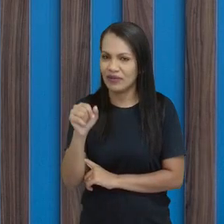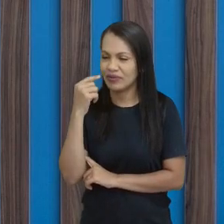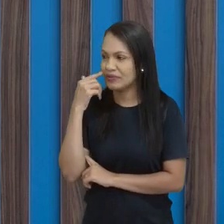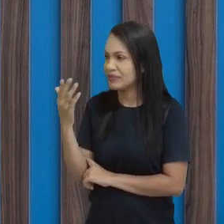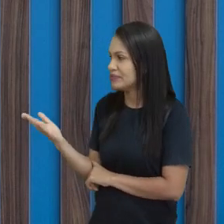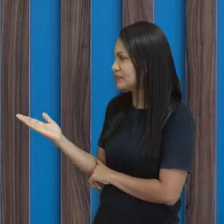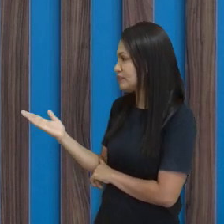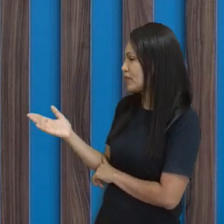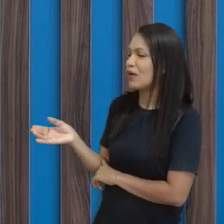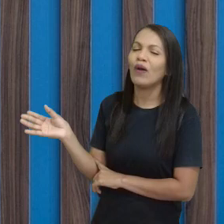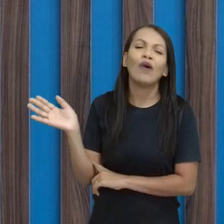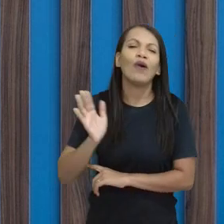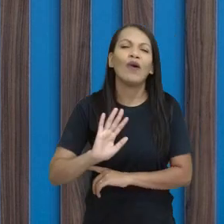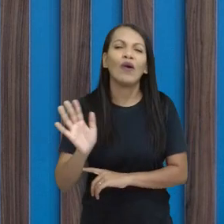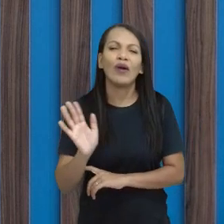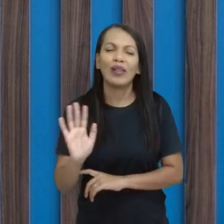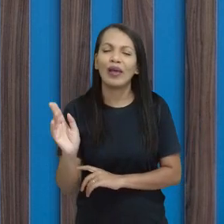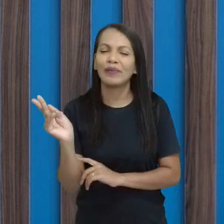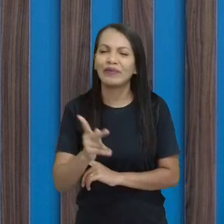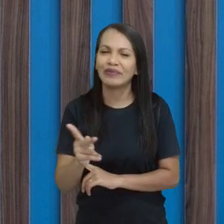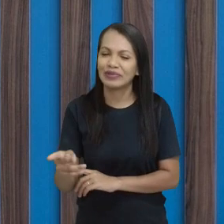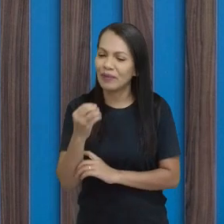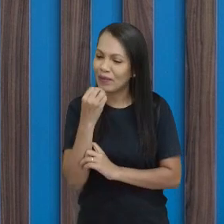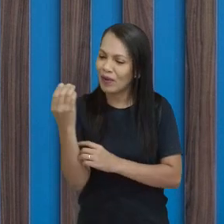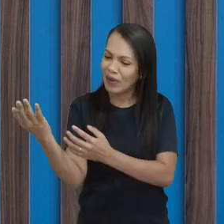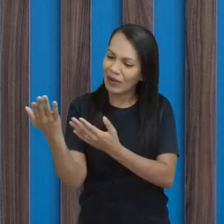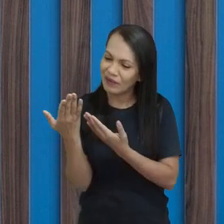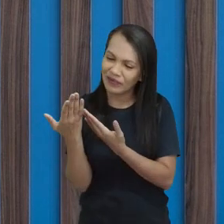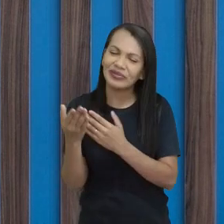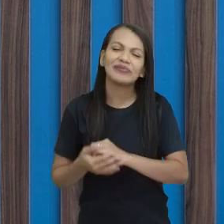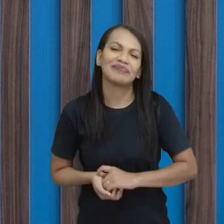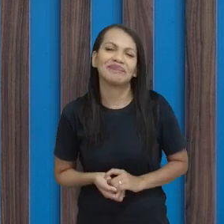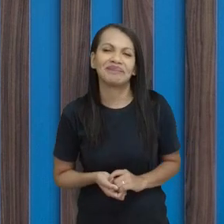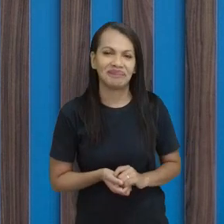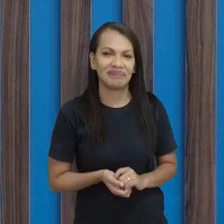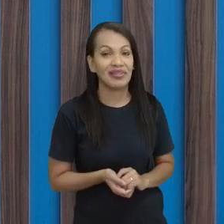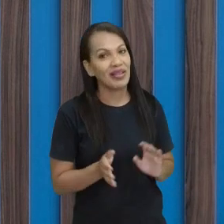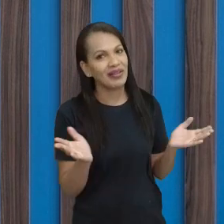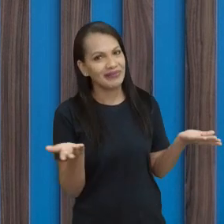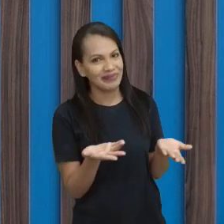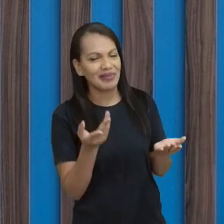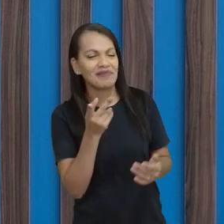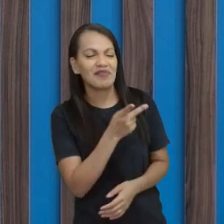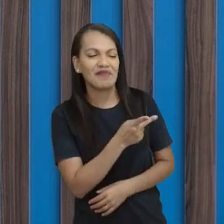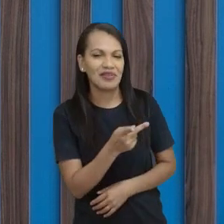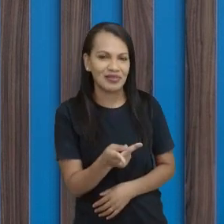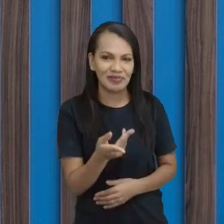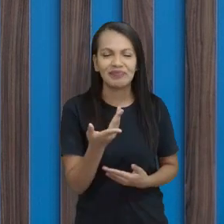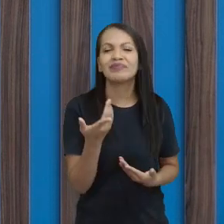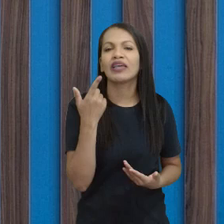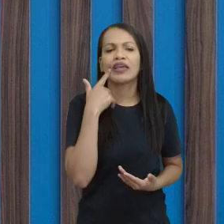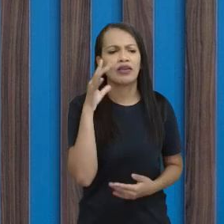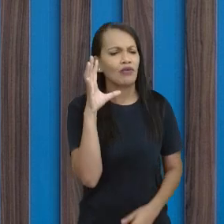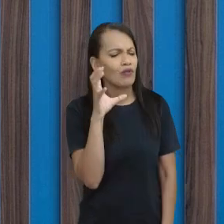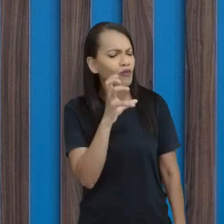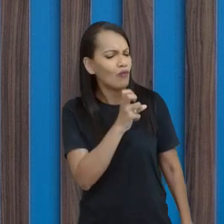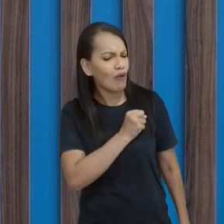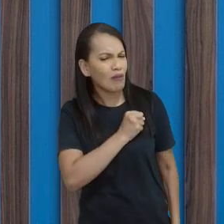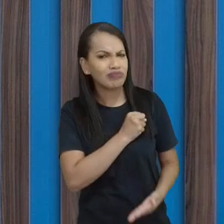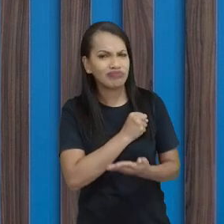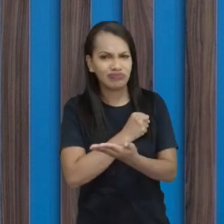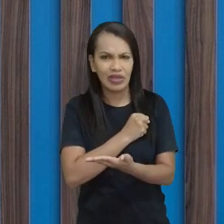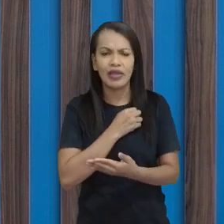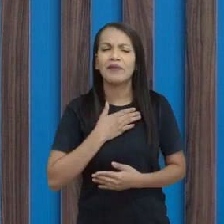professora Cláudia, dá as boas-vindas aí para o pessoal do nono ano. É isso aí, professora Vanessa, também adoro, professora.